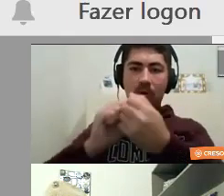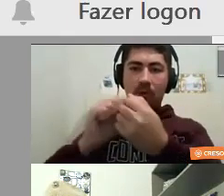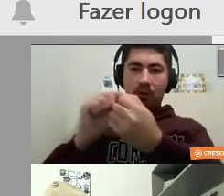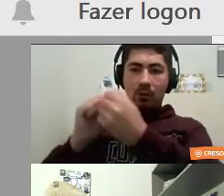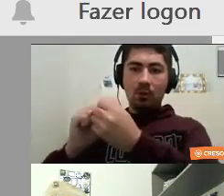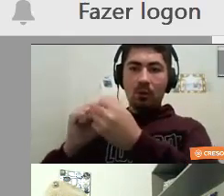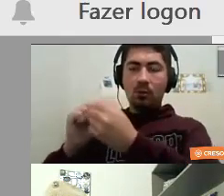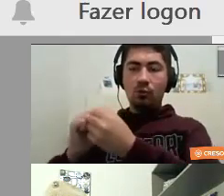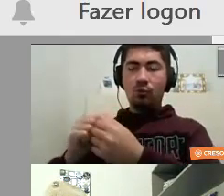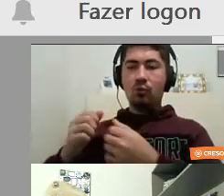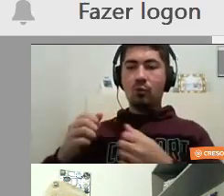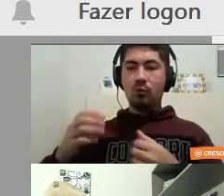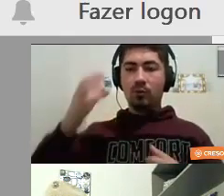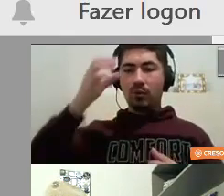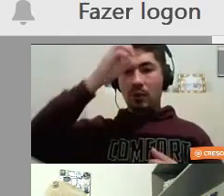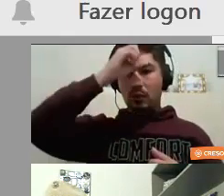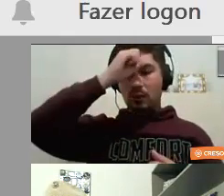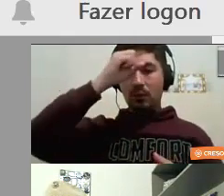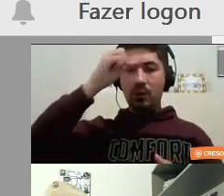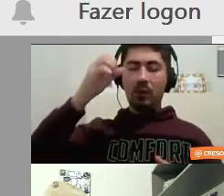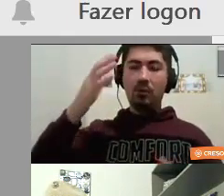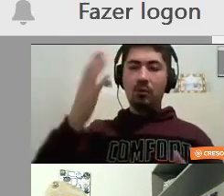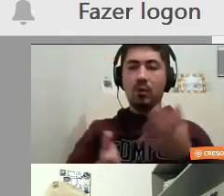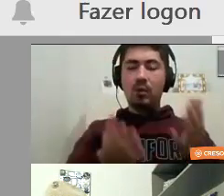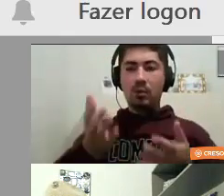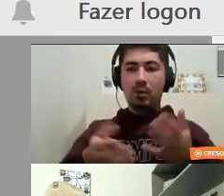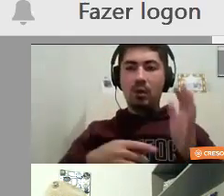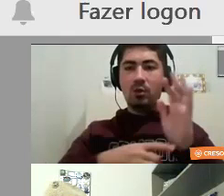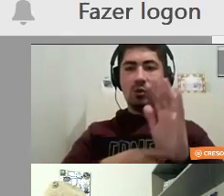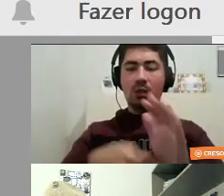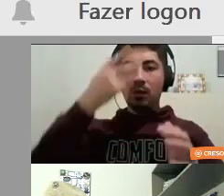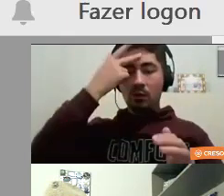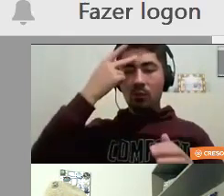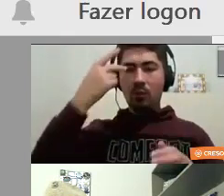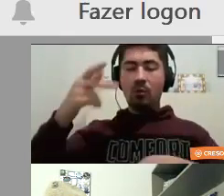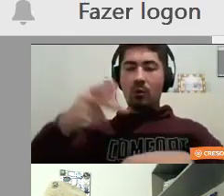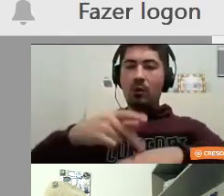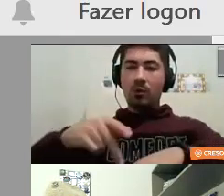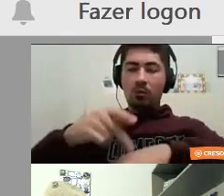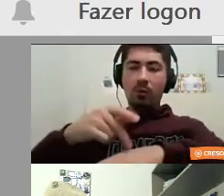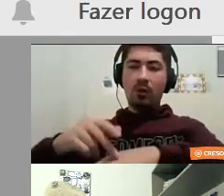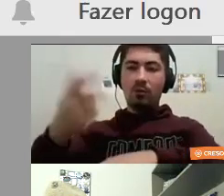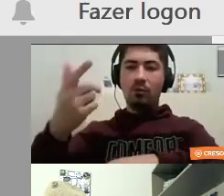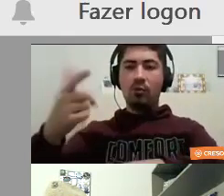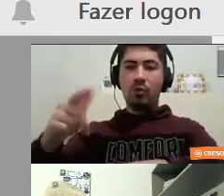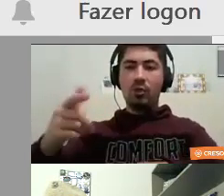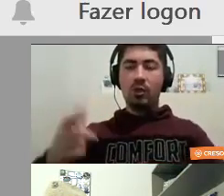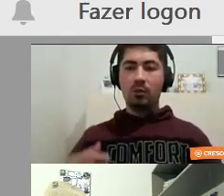ideia desse programa muito importante para a erradicação da paralisia infantil.